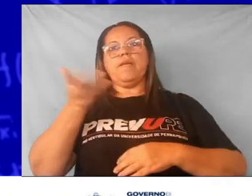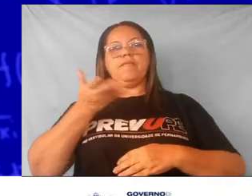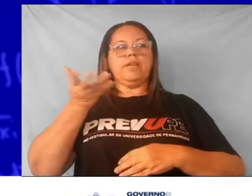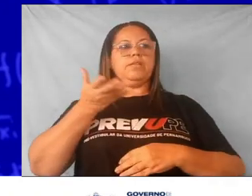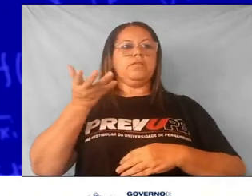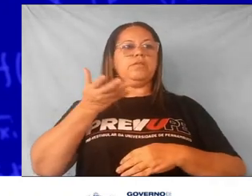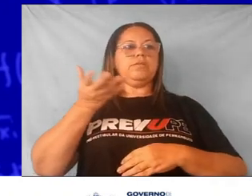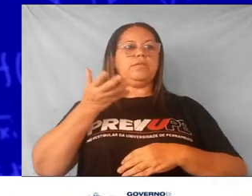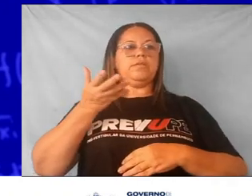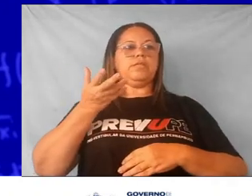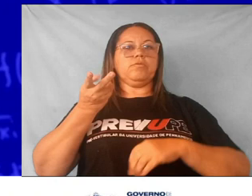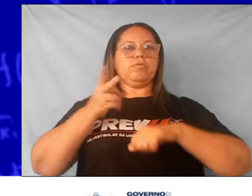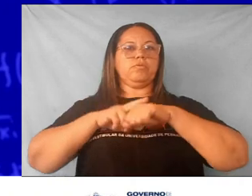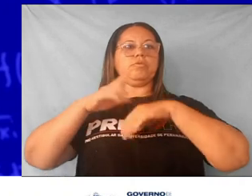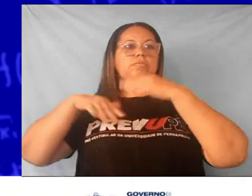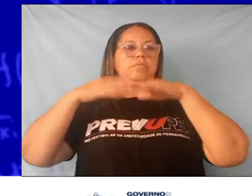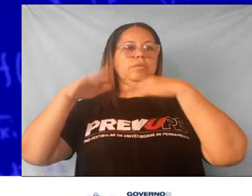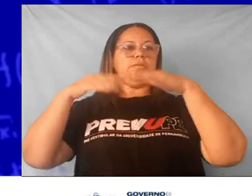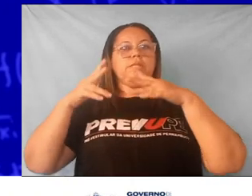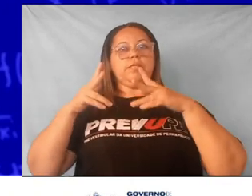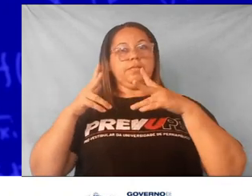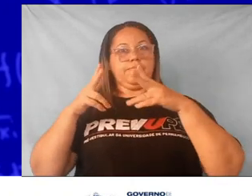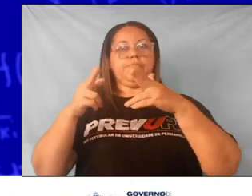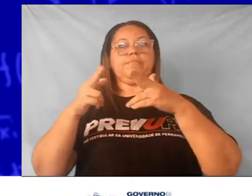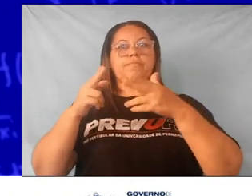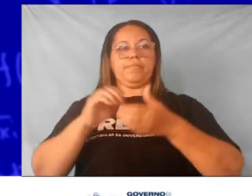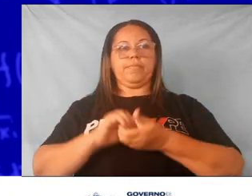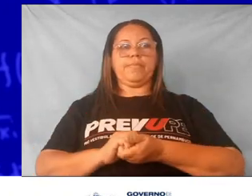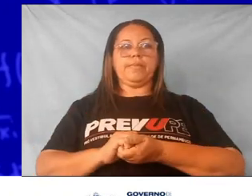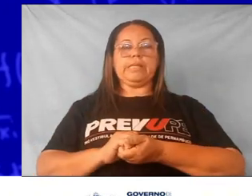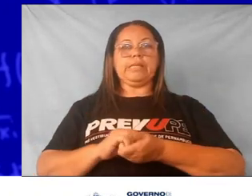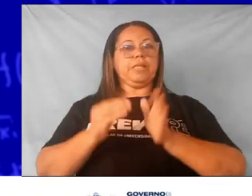desenvolver, serão iguais. Então, fica essa dica.